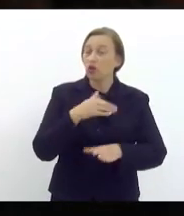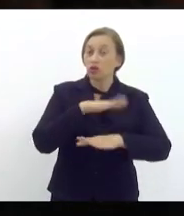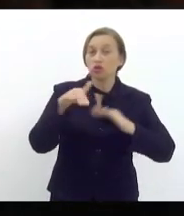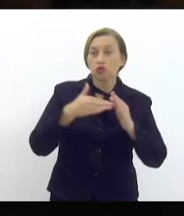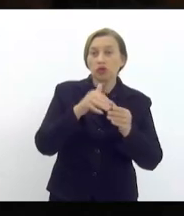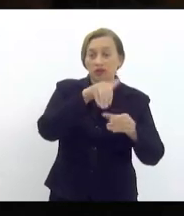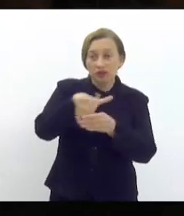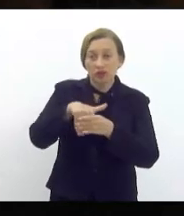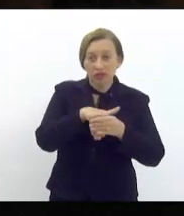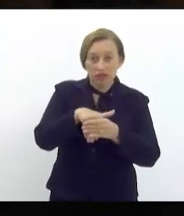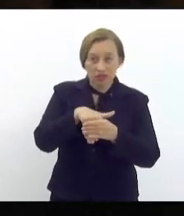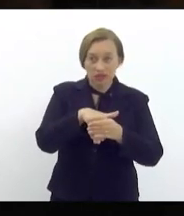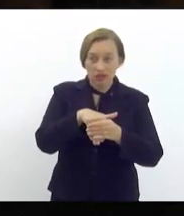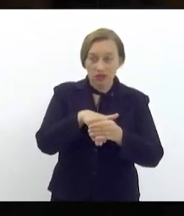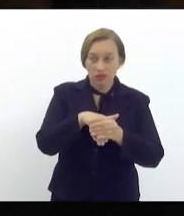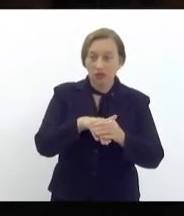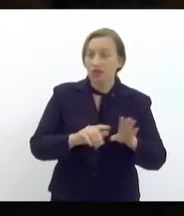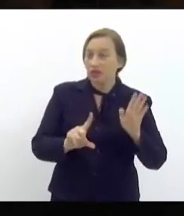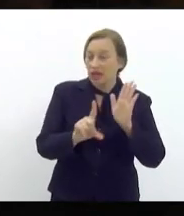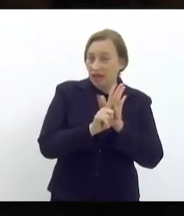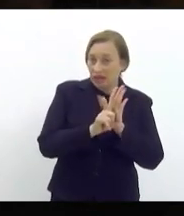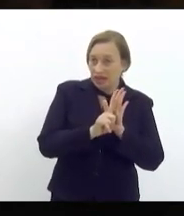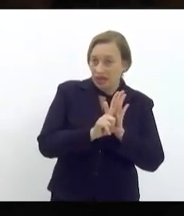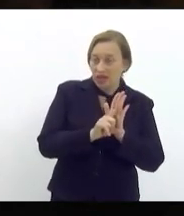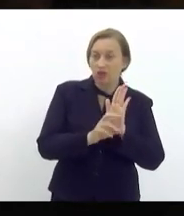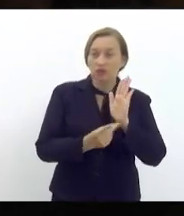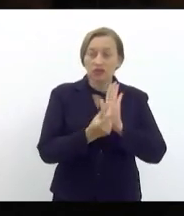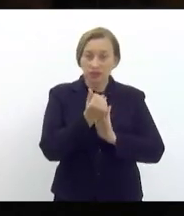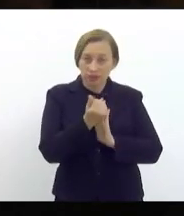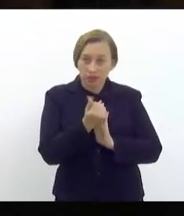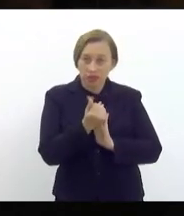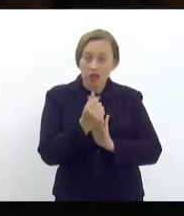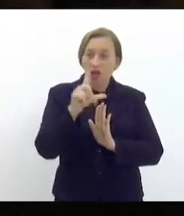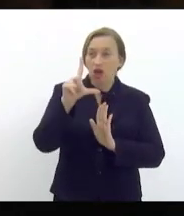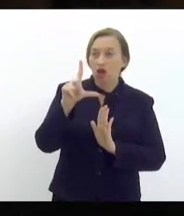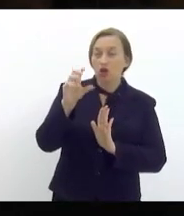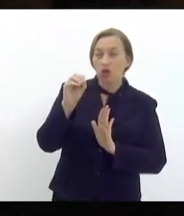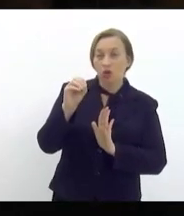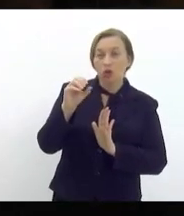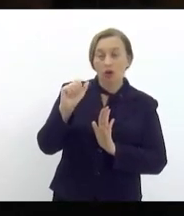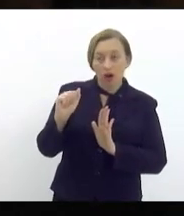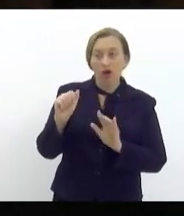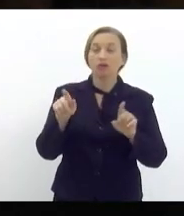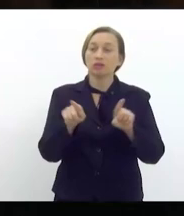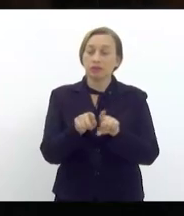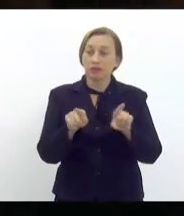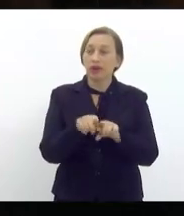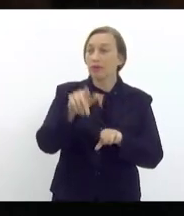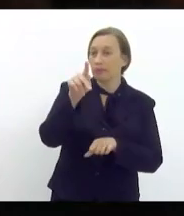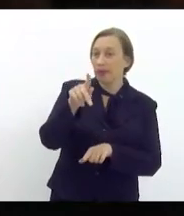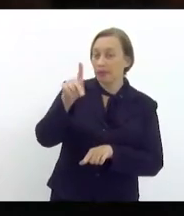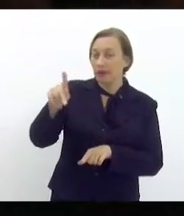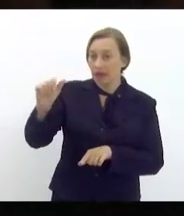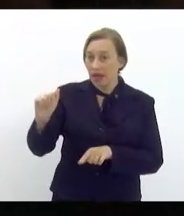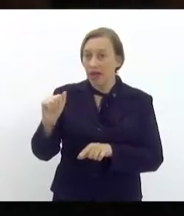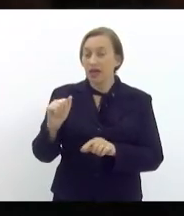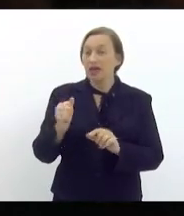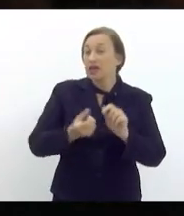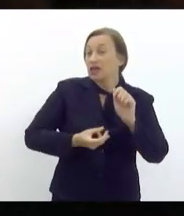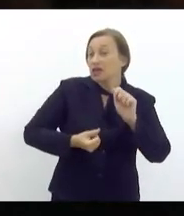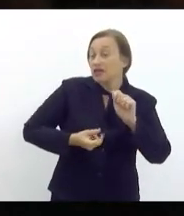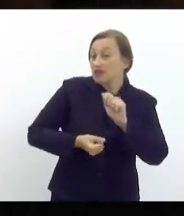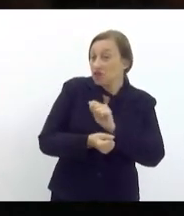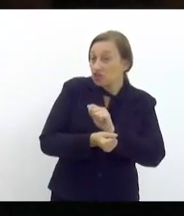das peças orçamentárias seja a LOA a LDO ou o PPA fala diretamente sobre investimentos em